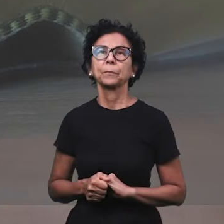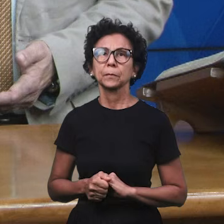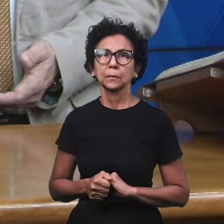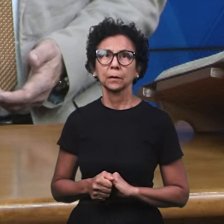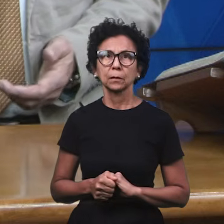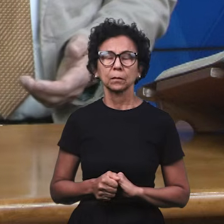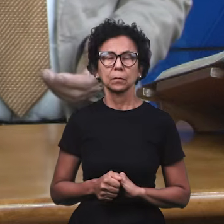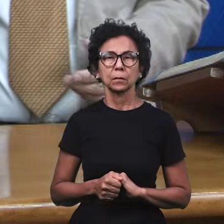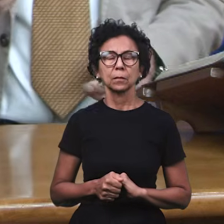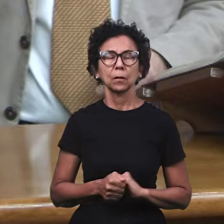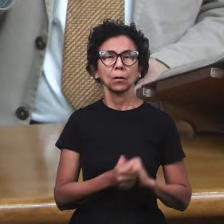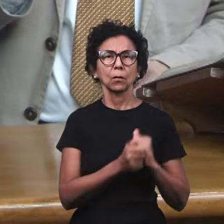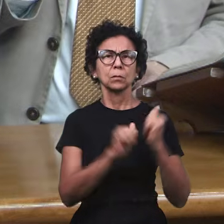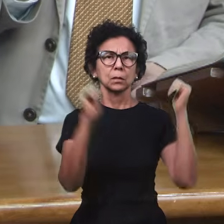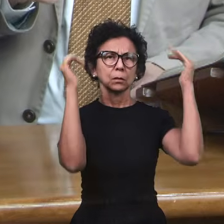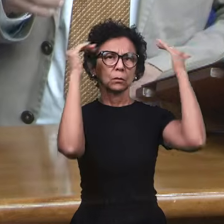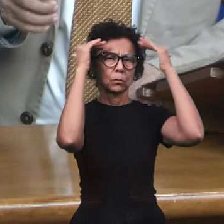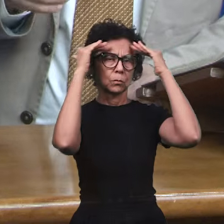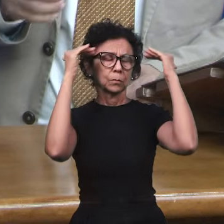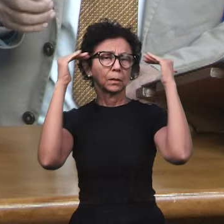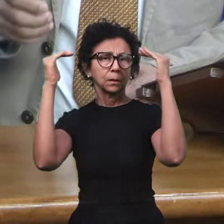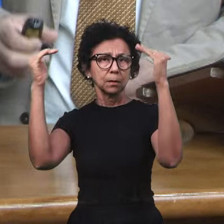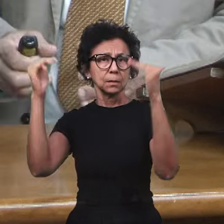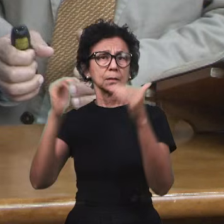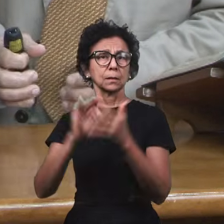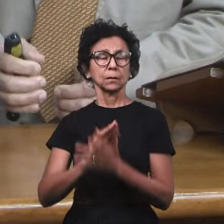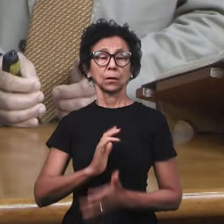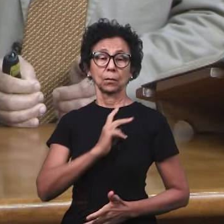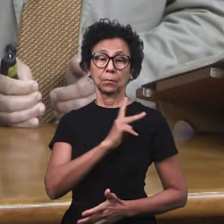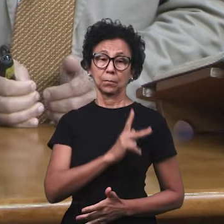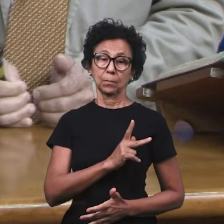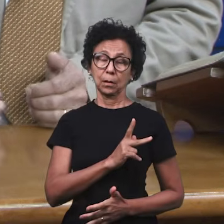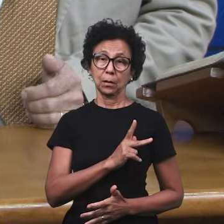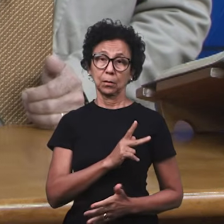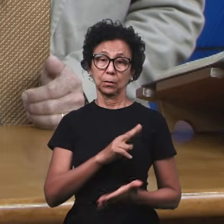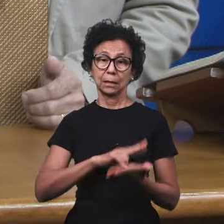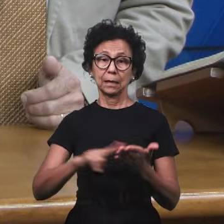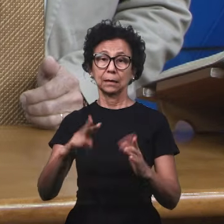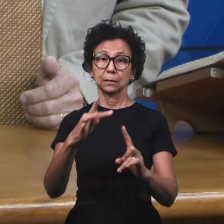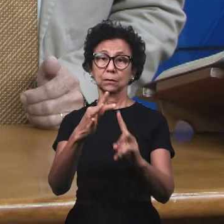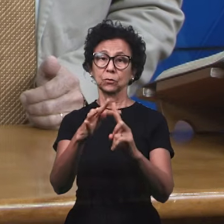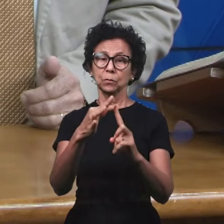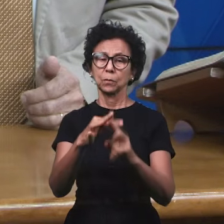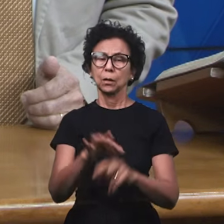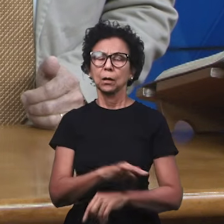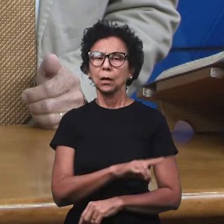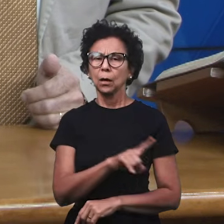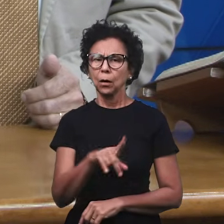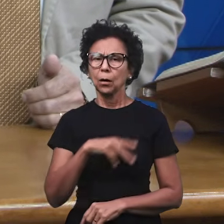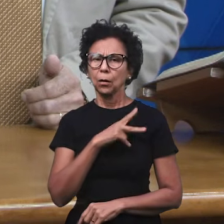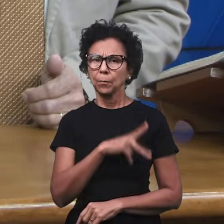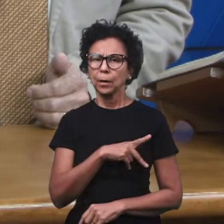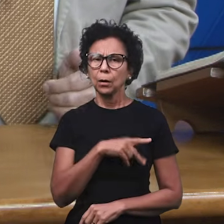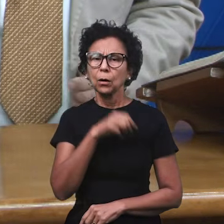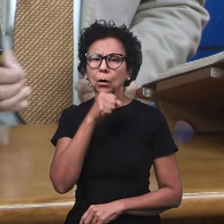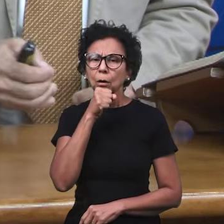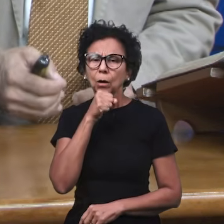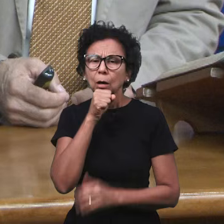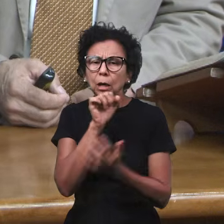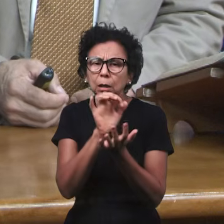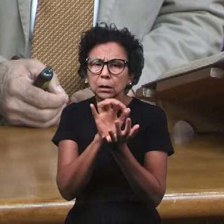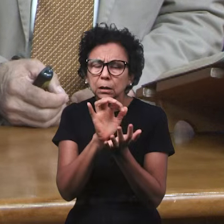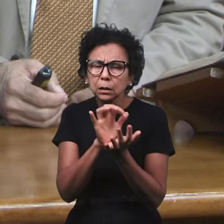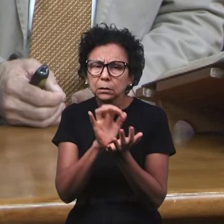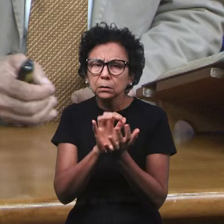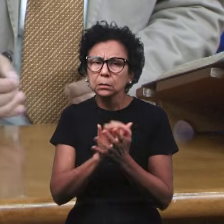mal. E a palavra diz assim, Paulo diz a Timóteo, olha, tratai os anciãos como pais,